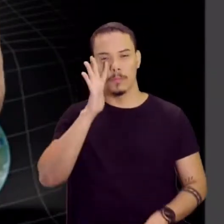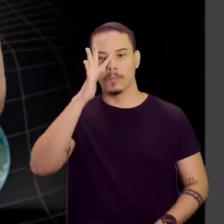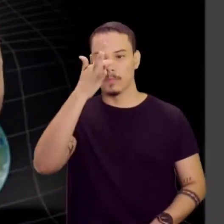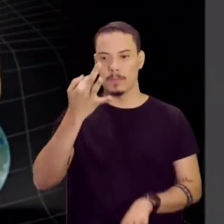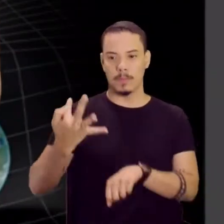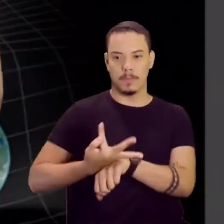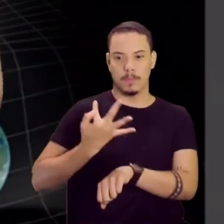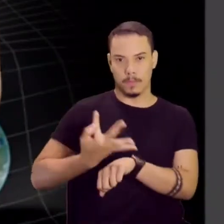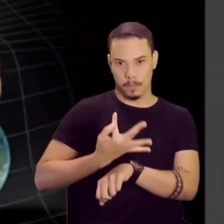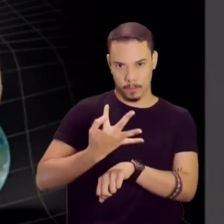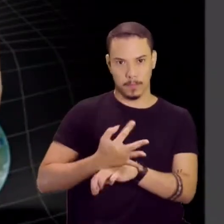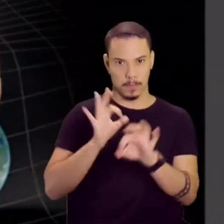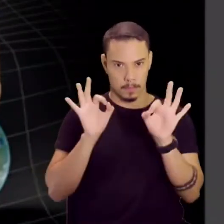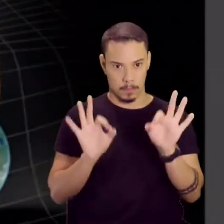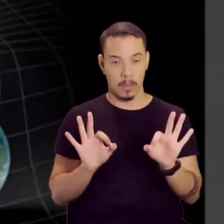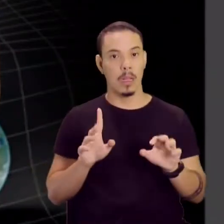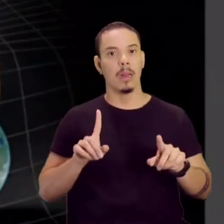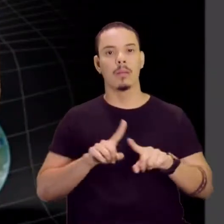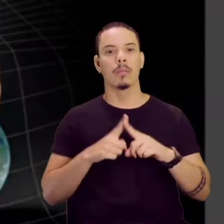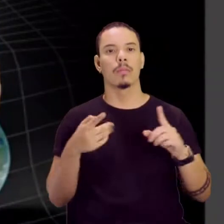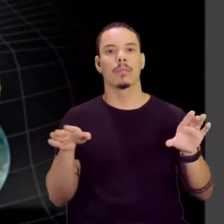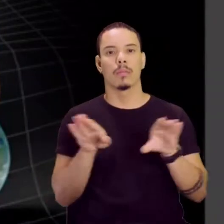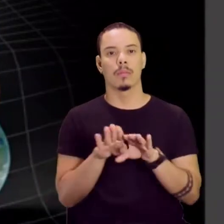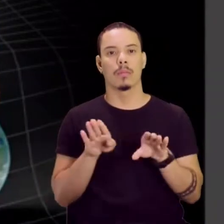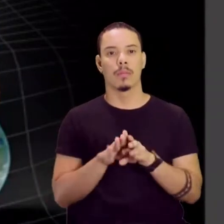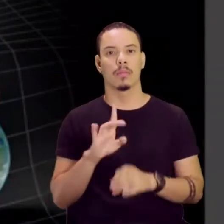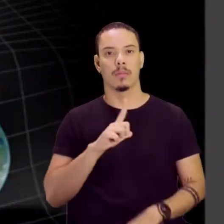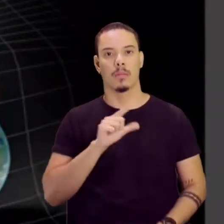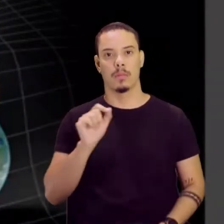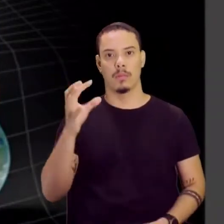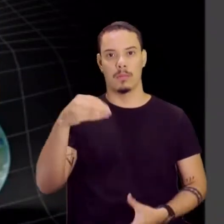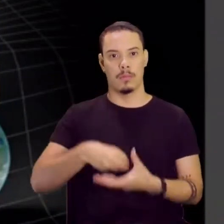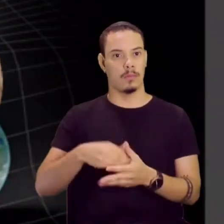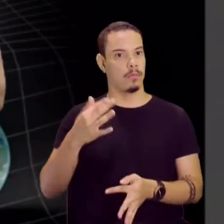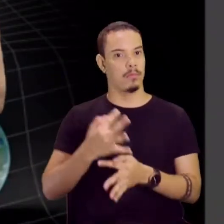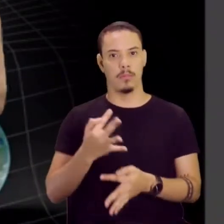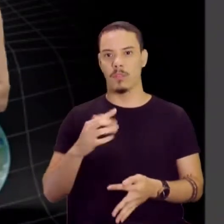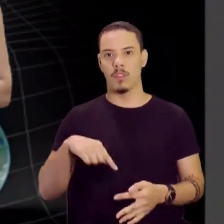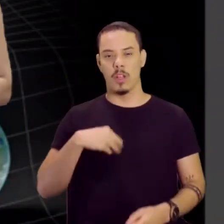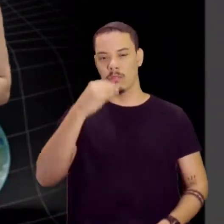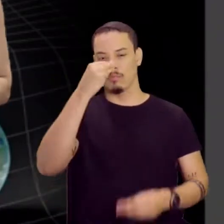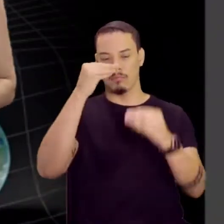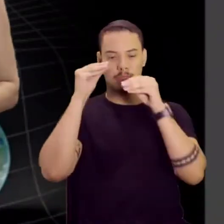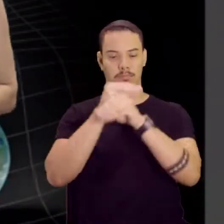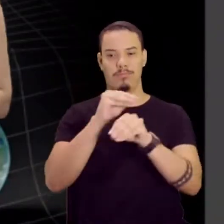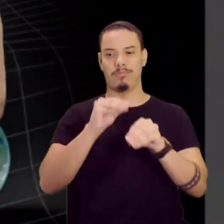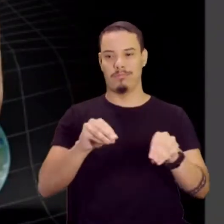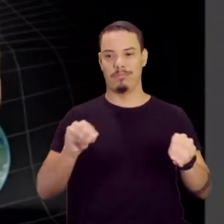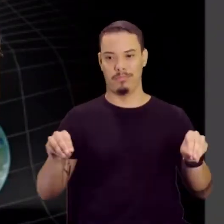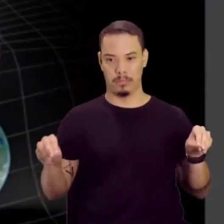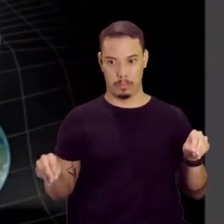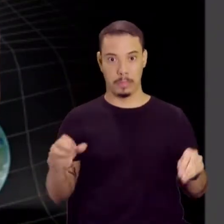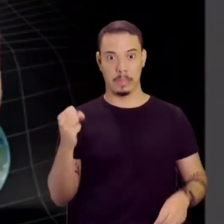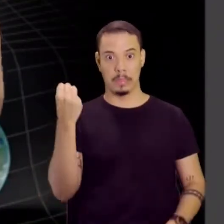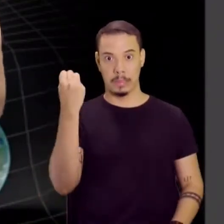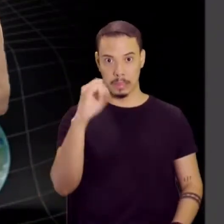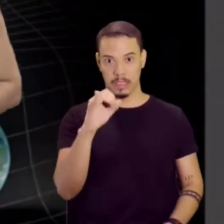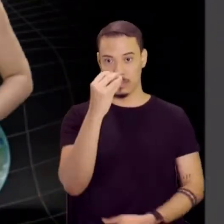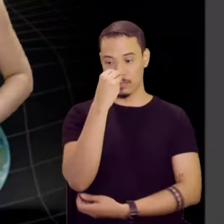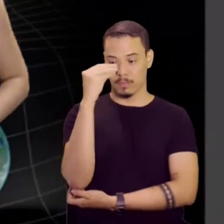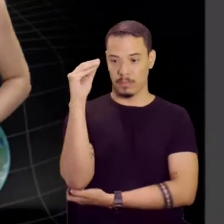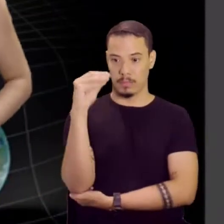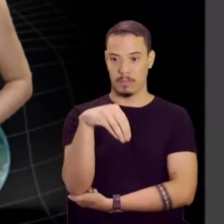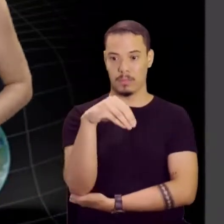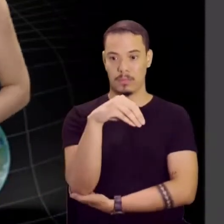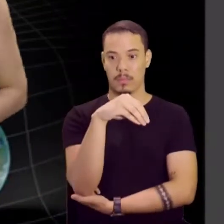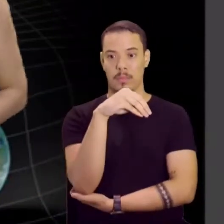Tem resistência. Só que se a gente, na física, despreza tudo, né? Se a gente desprezar esse ar,